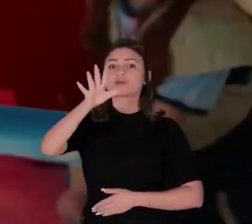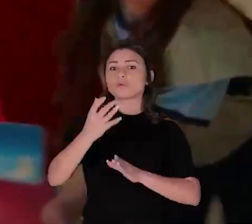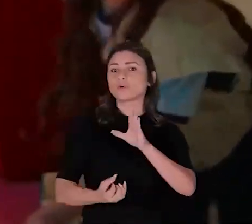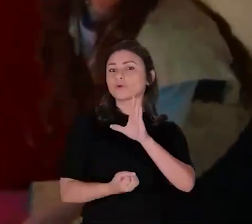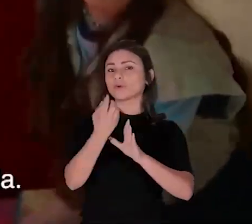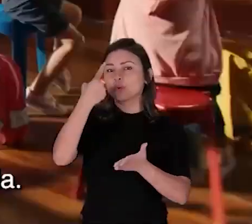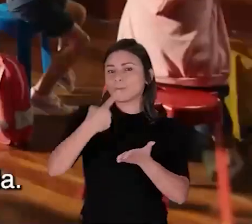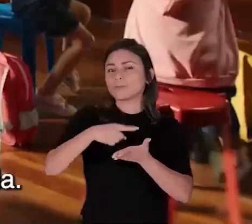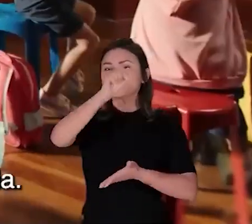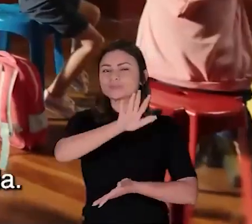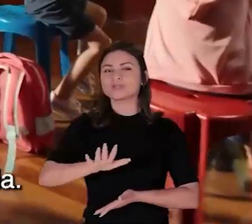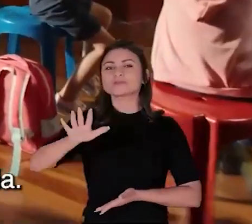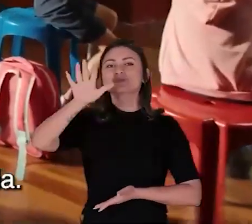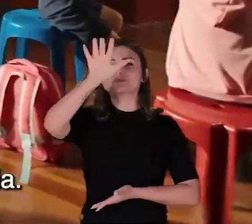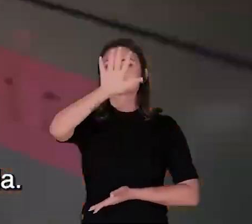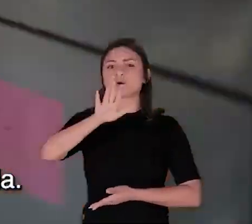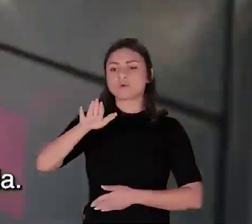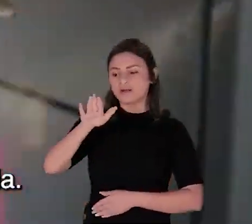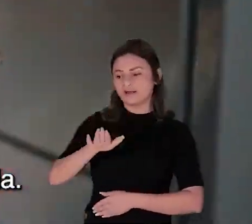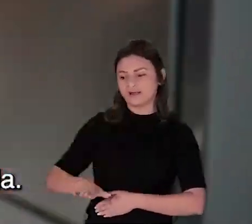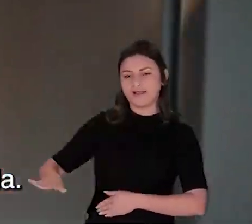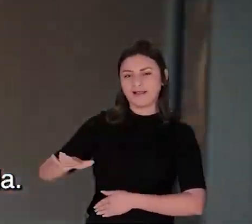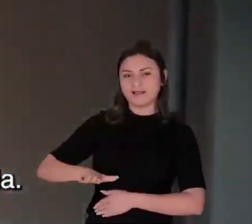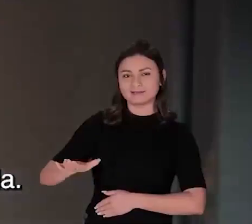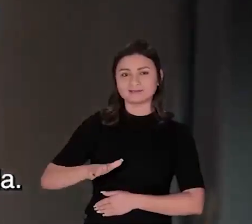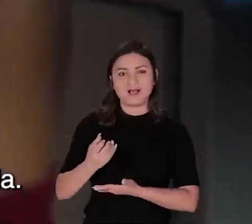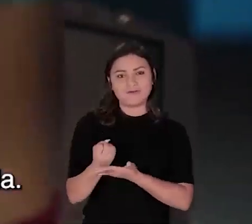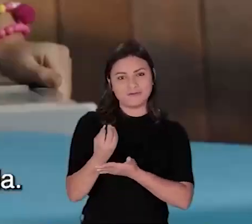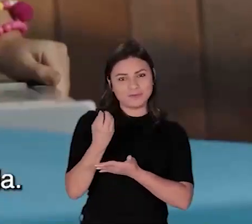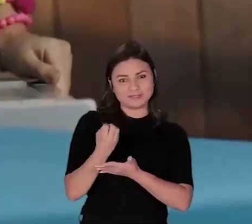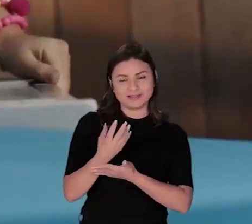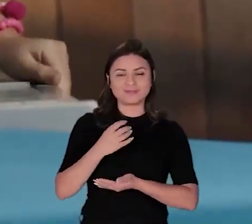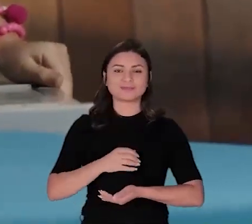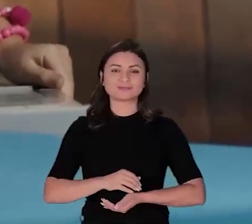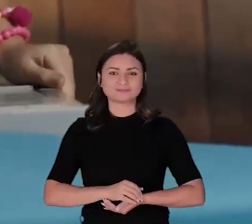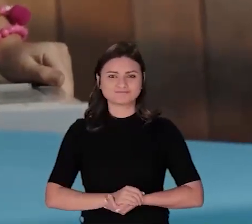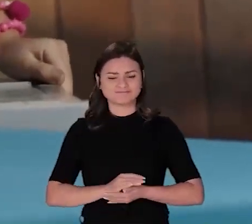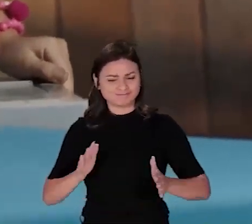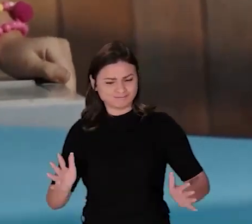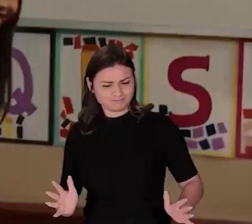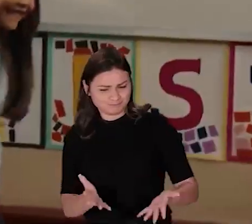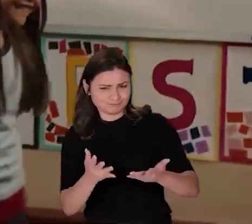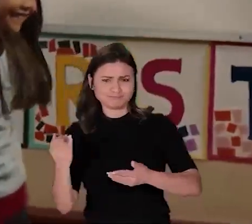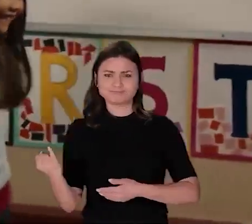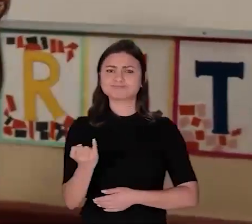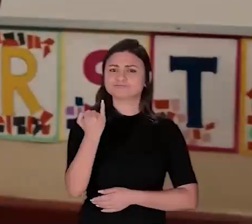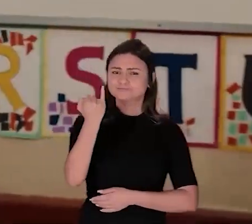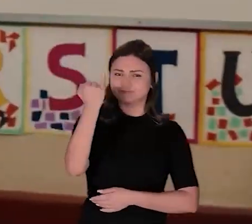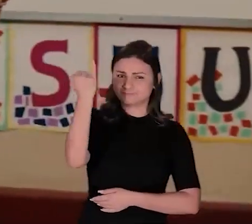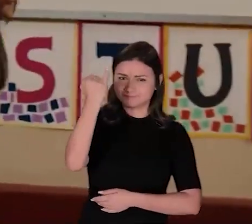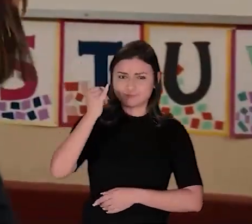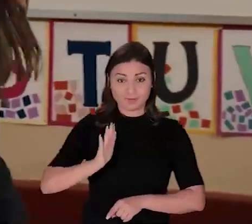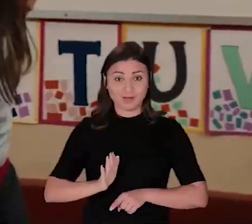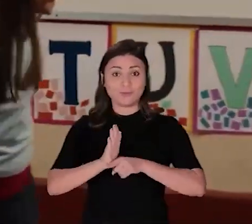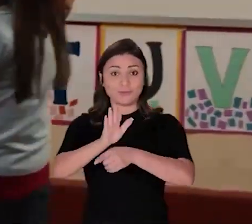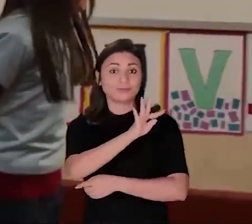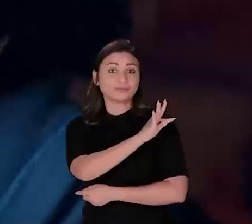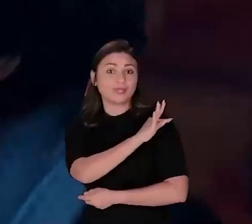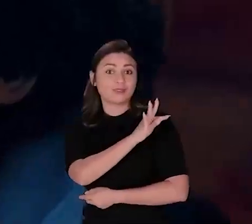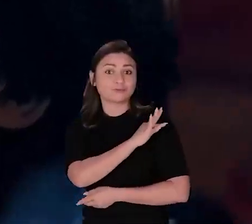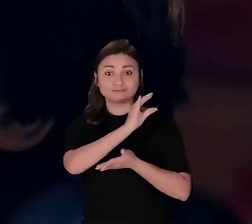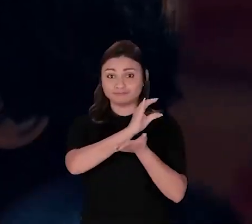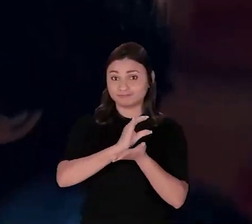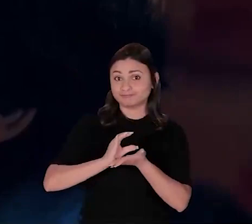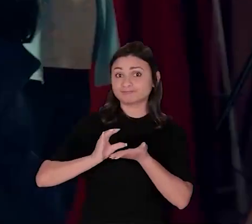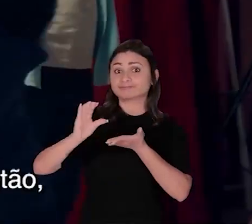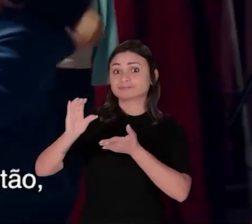governo federal criou o Compromisso Nacional Criança Alfabetizada. Uma grande mobilização para dar